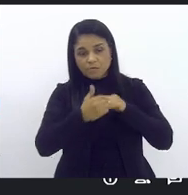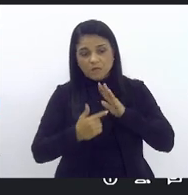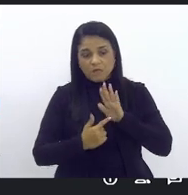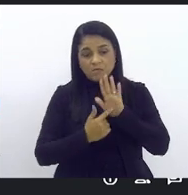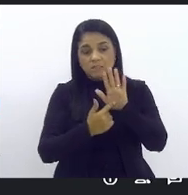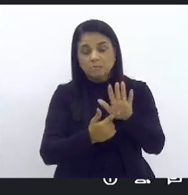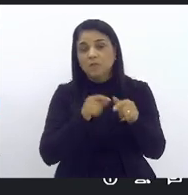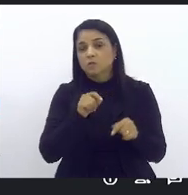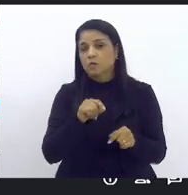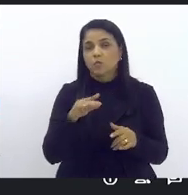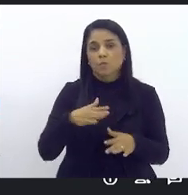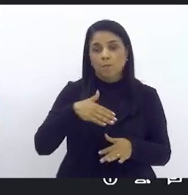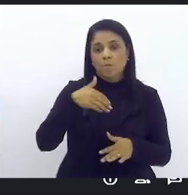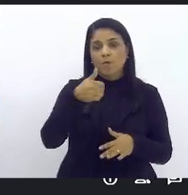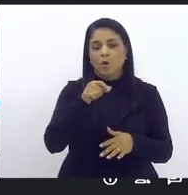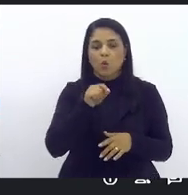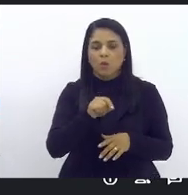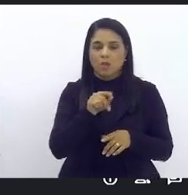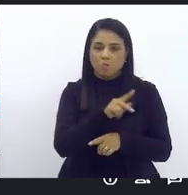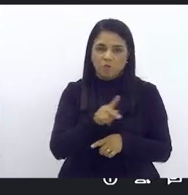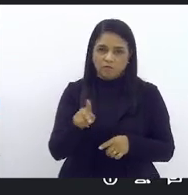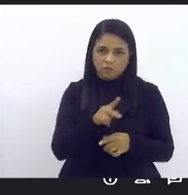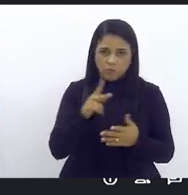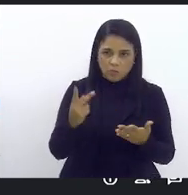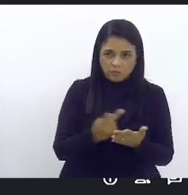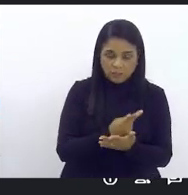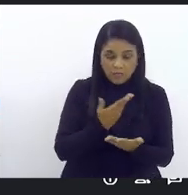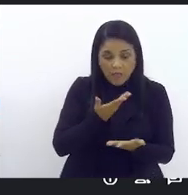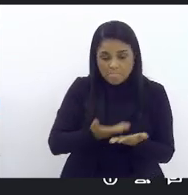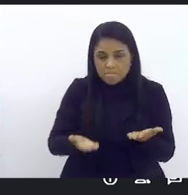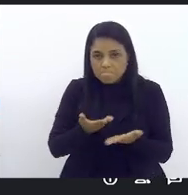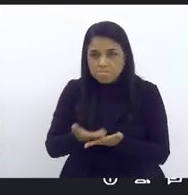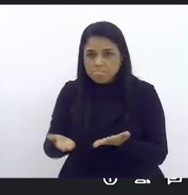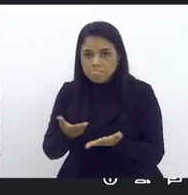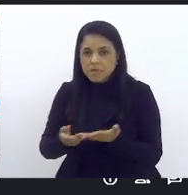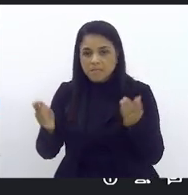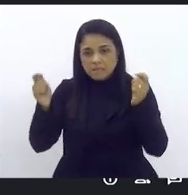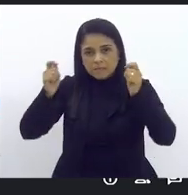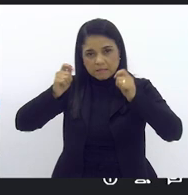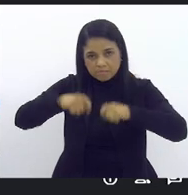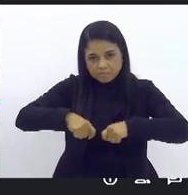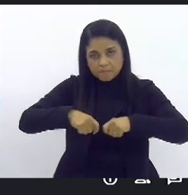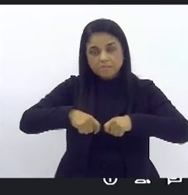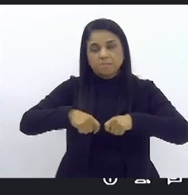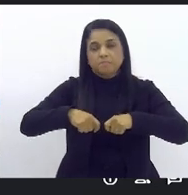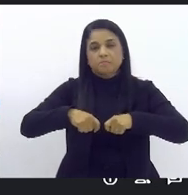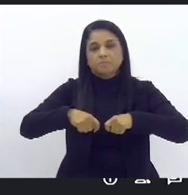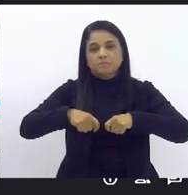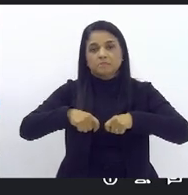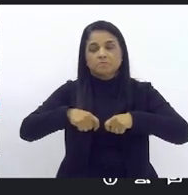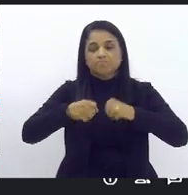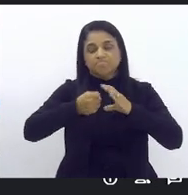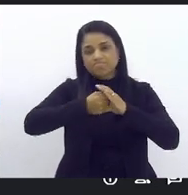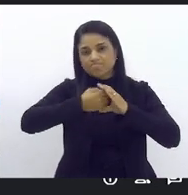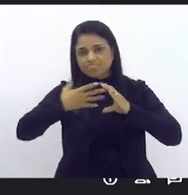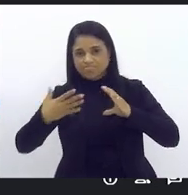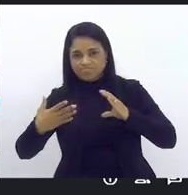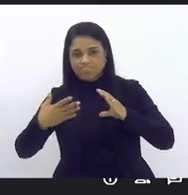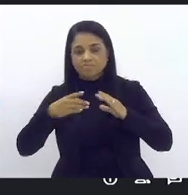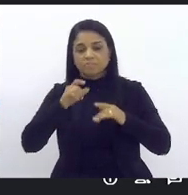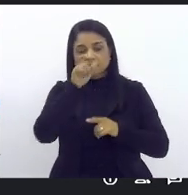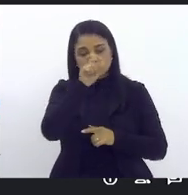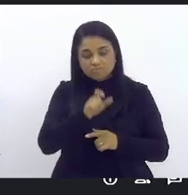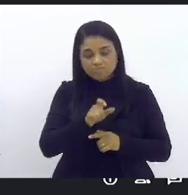o que está acontecendo com o professor, com o magistério, que é a perda da sua capacidade, das características que o